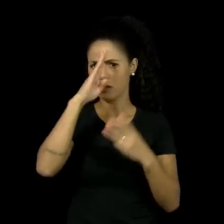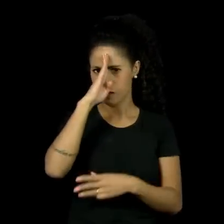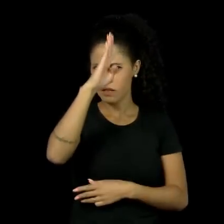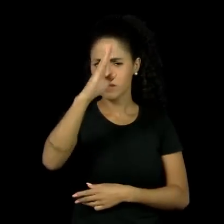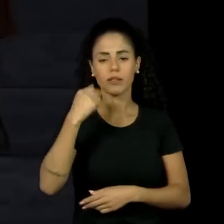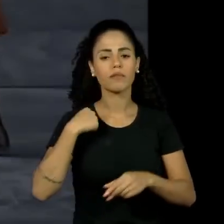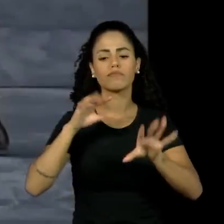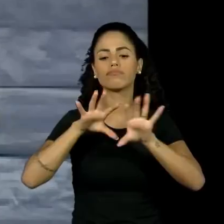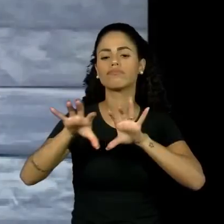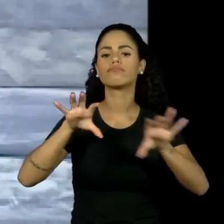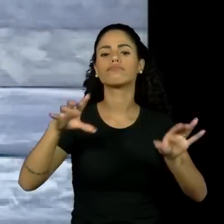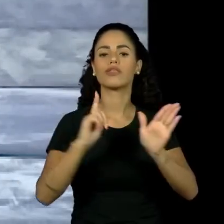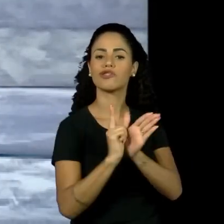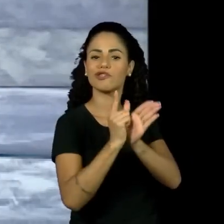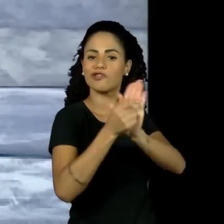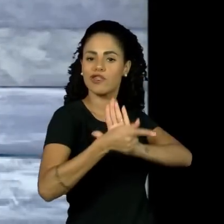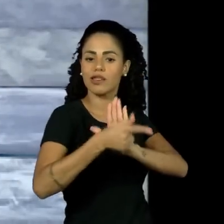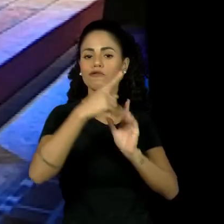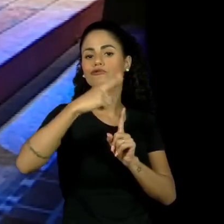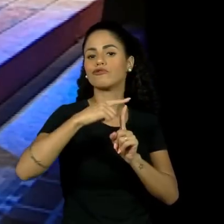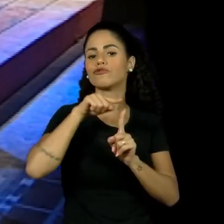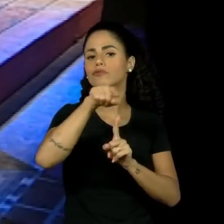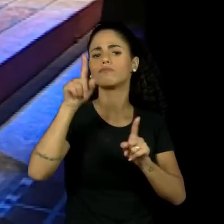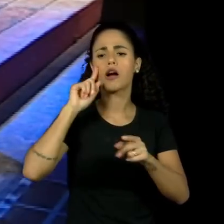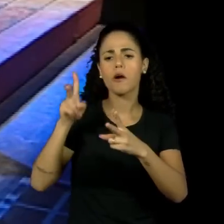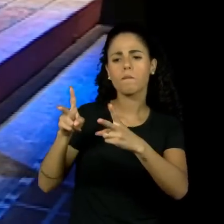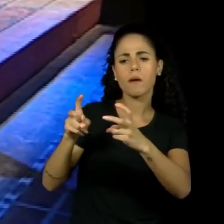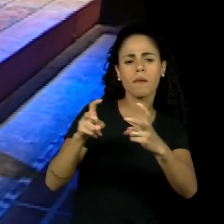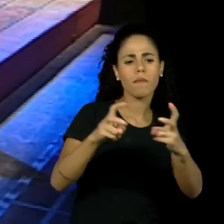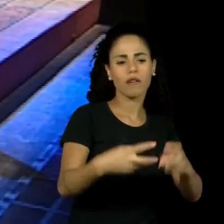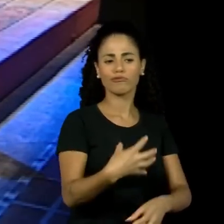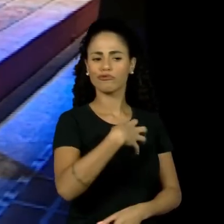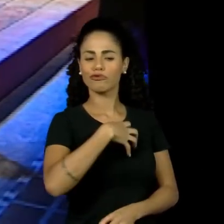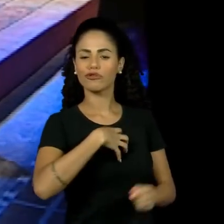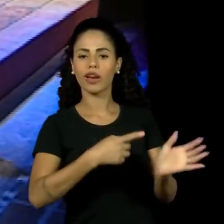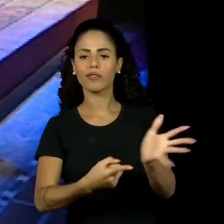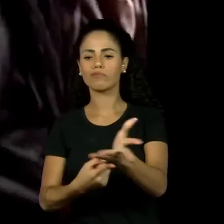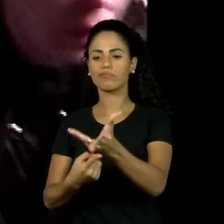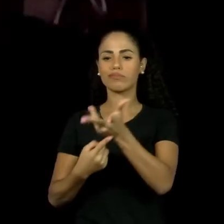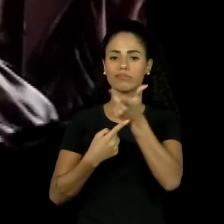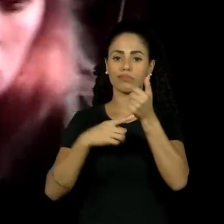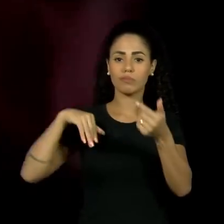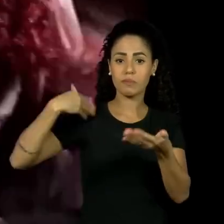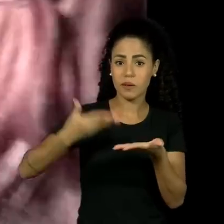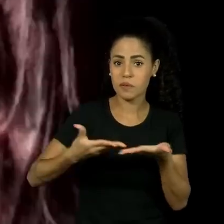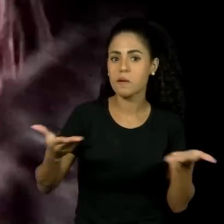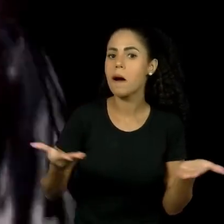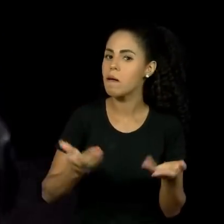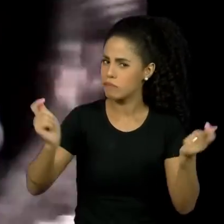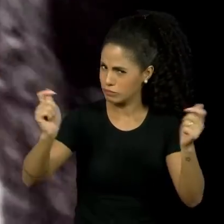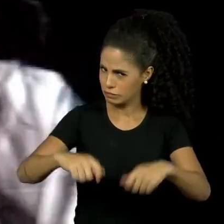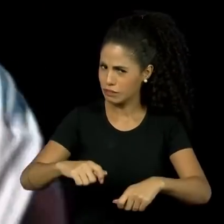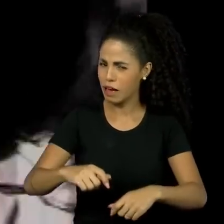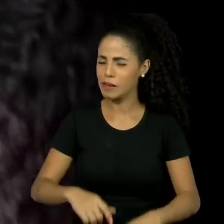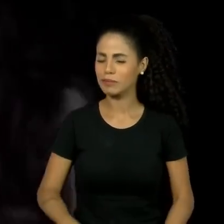desse gênero podem ser percebidas em todas as formas de arte até os dias de hoje.